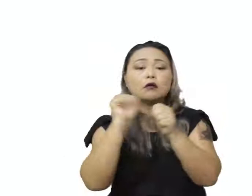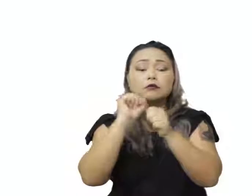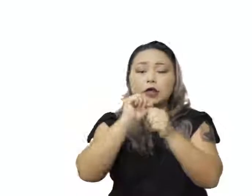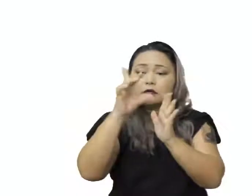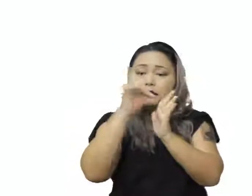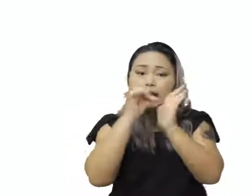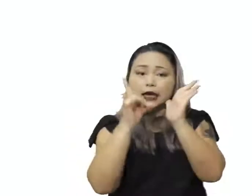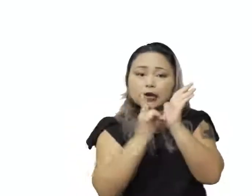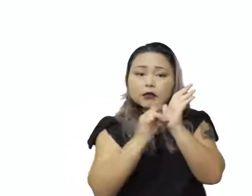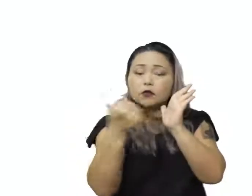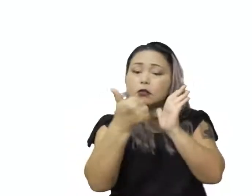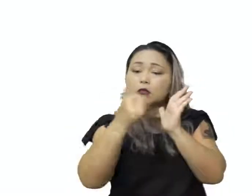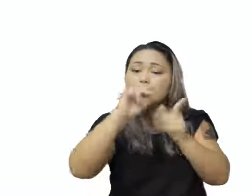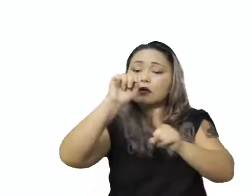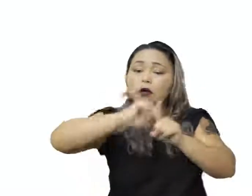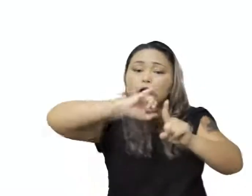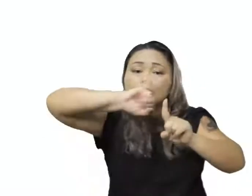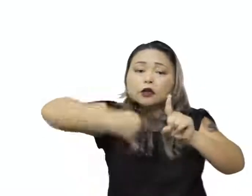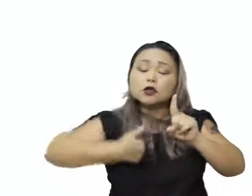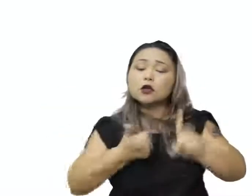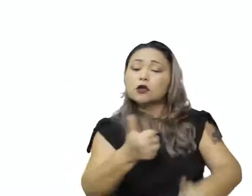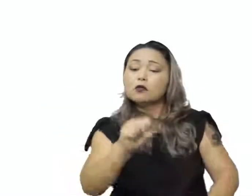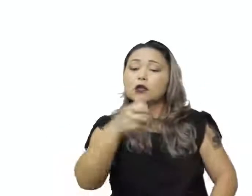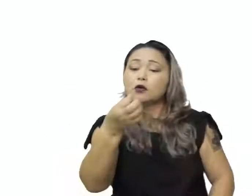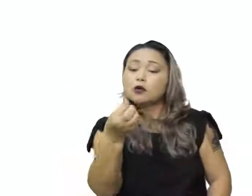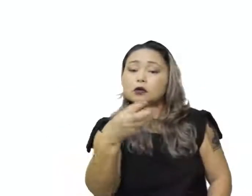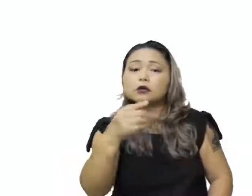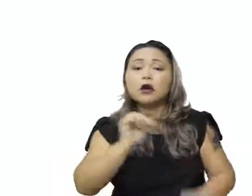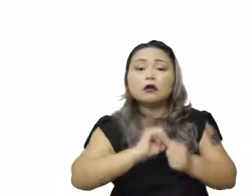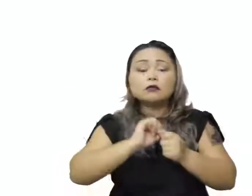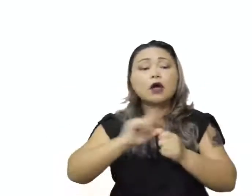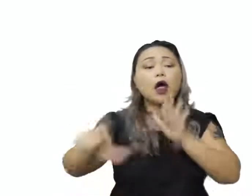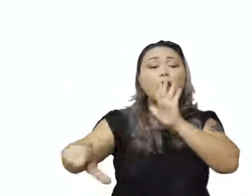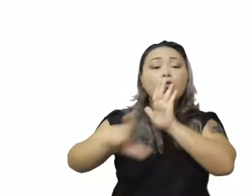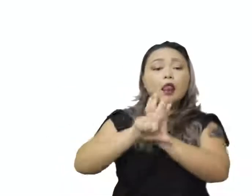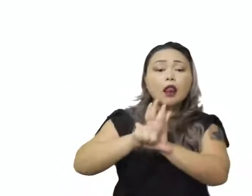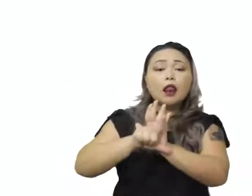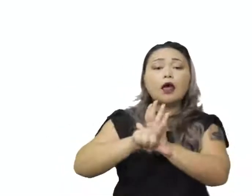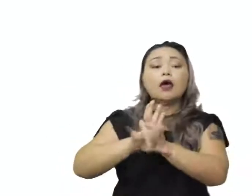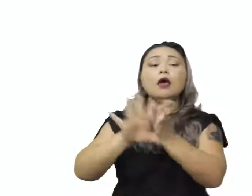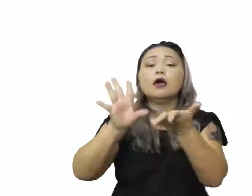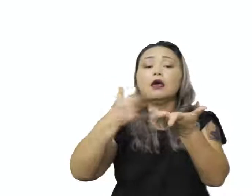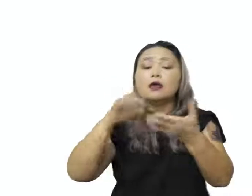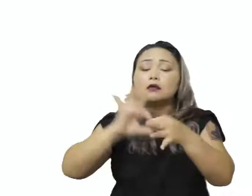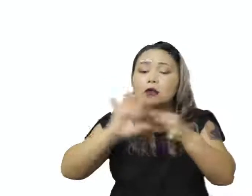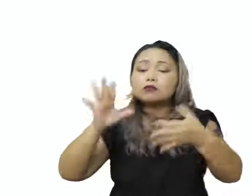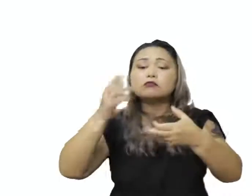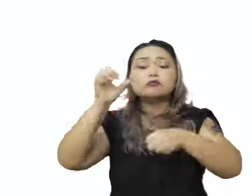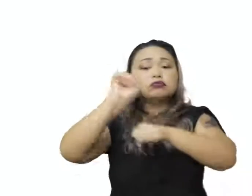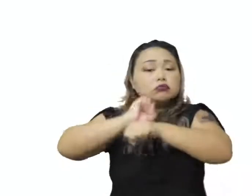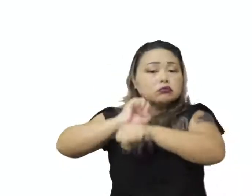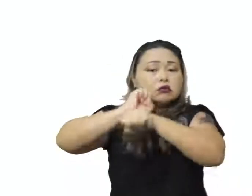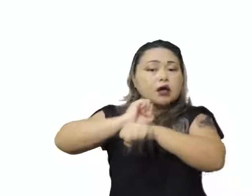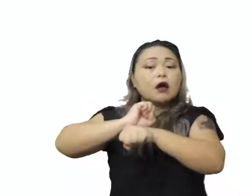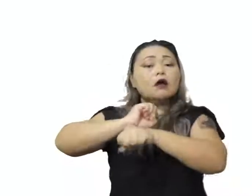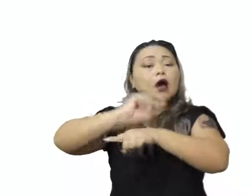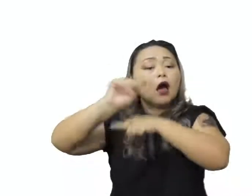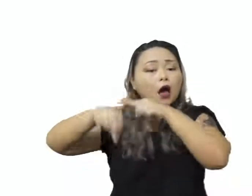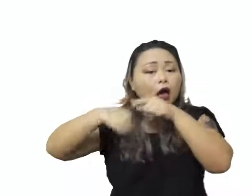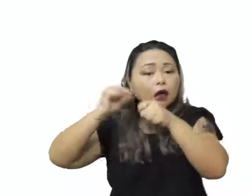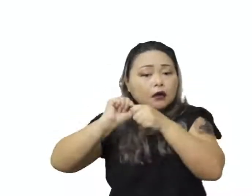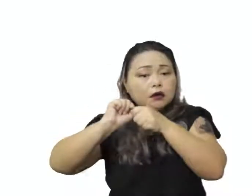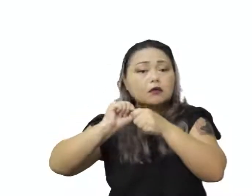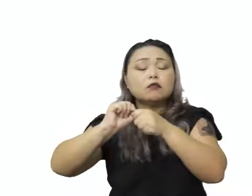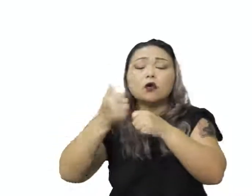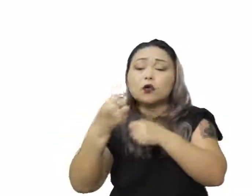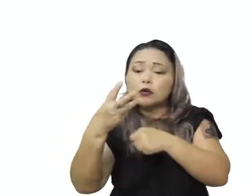1863, com a Lei de Emancipação dos Escravos, e foi reformada com a promulgação da 13ª Emenda Constitucional em